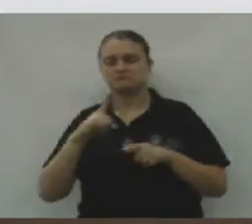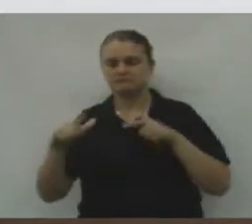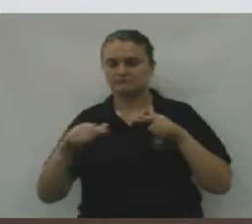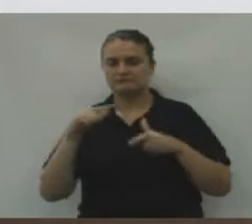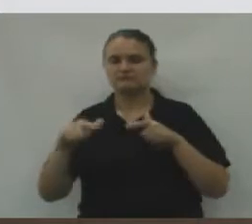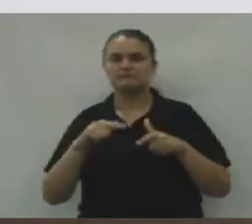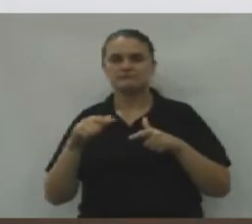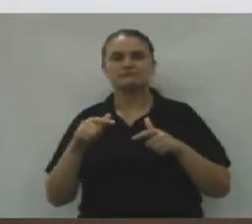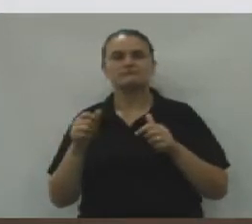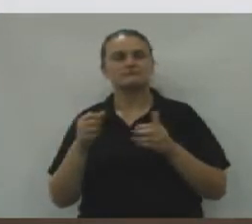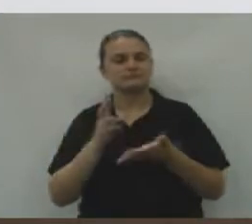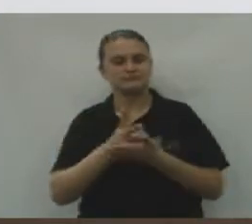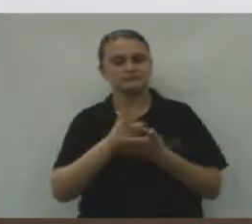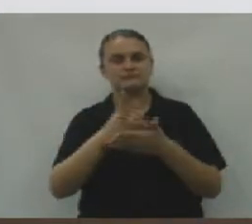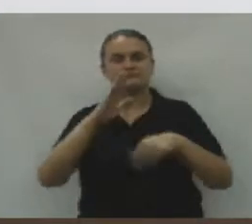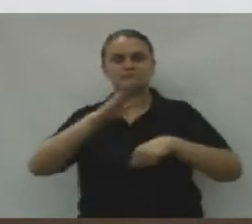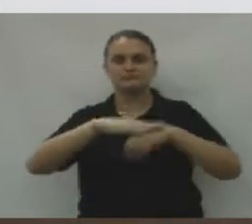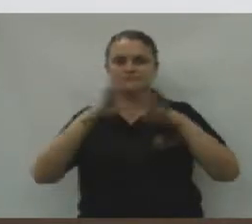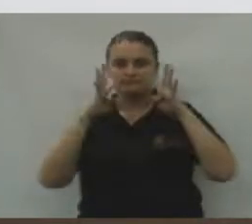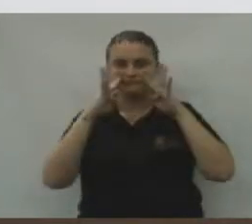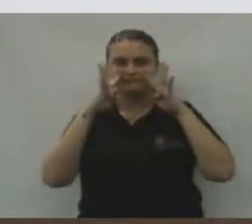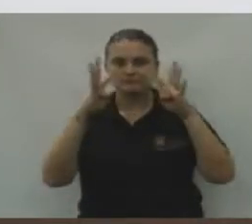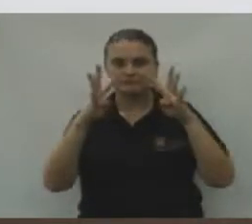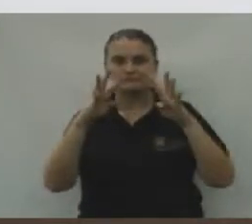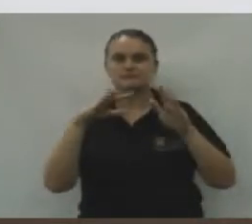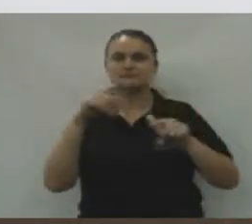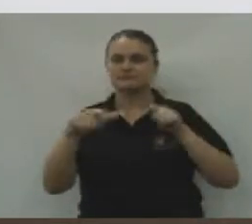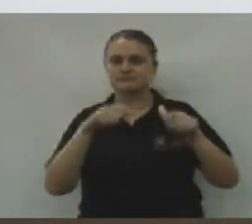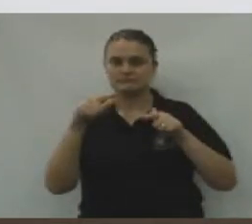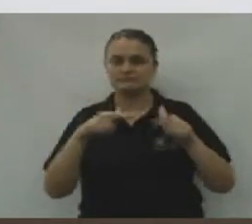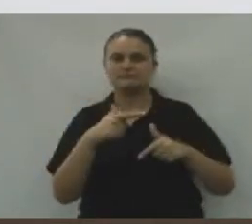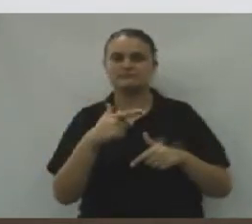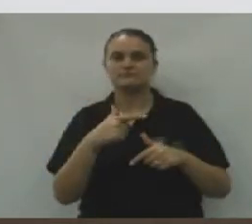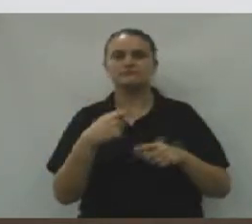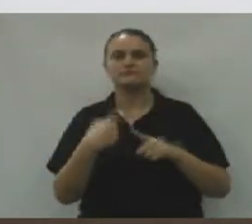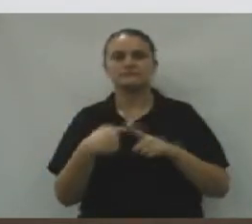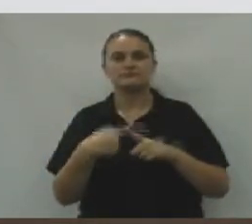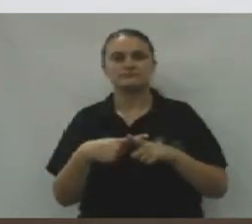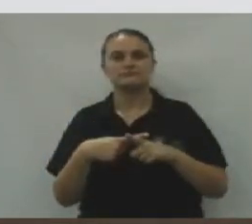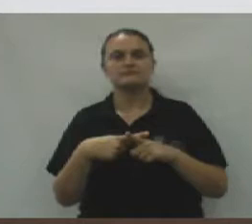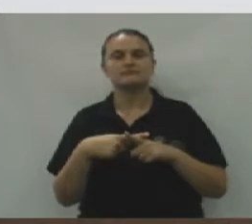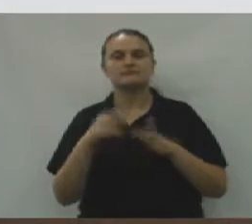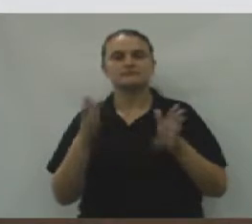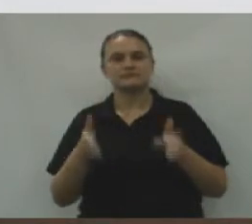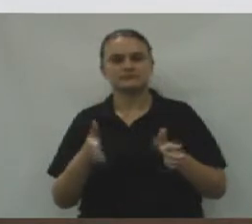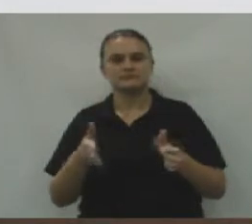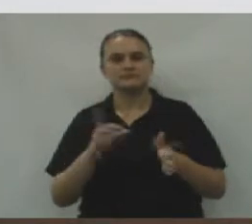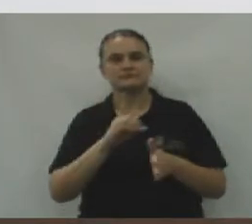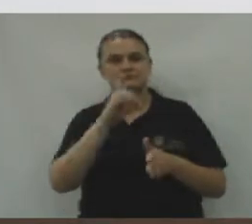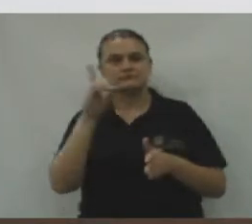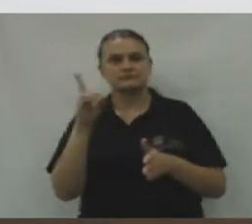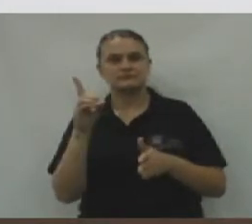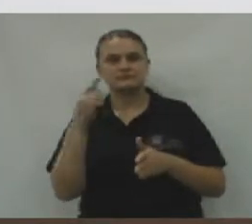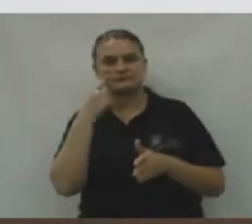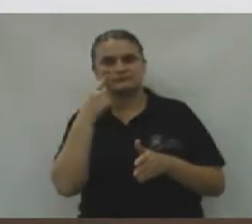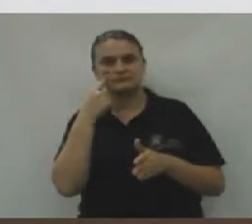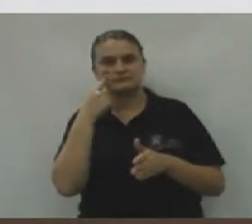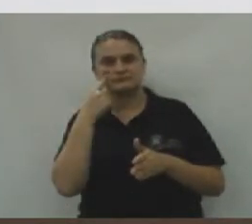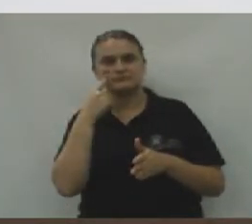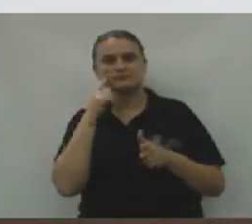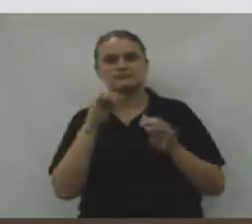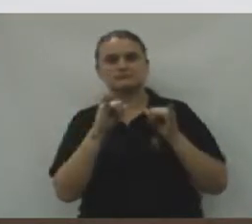puderam estar bastante atentos, bastante atuantes, porque foram, na data de hoje, vocês viram, foi